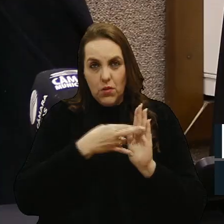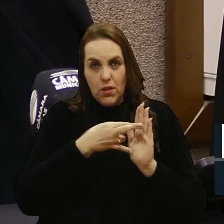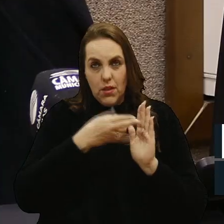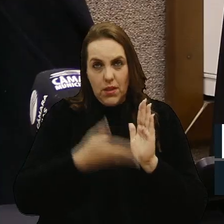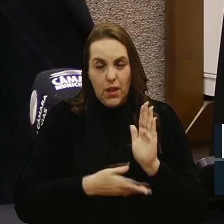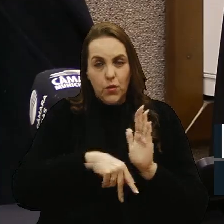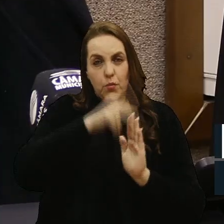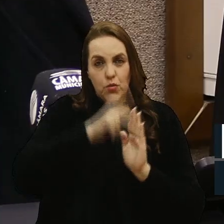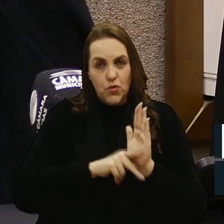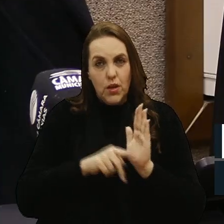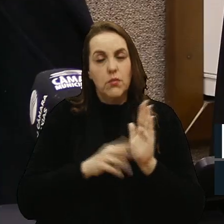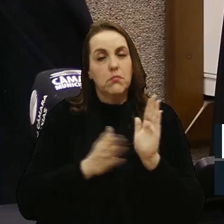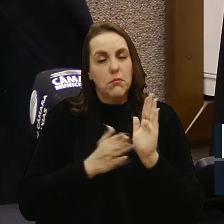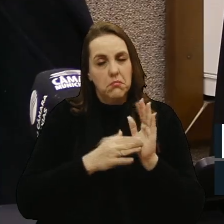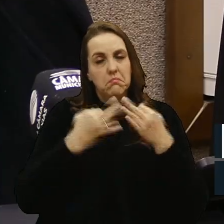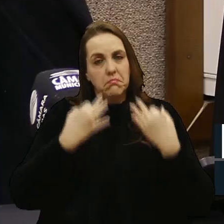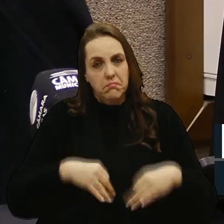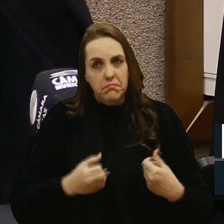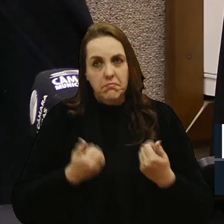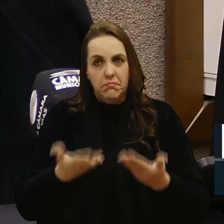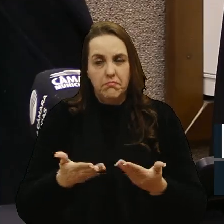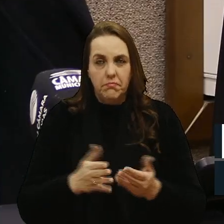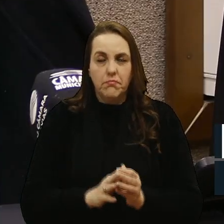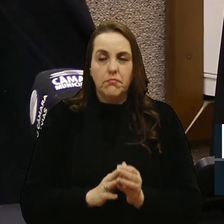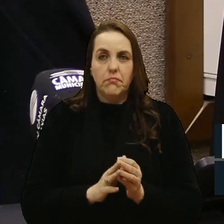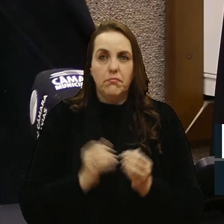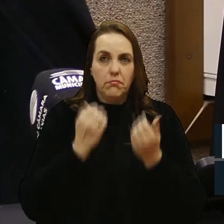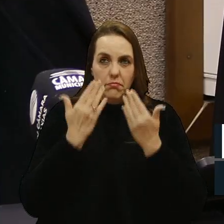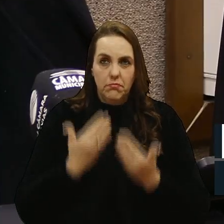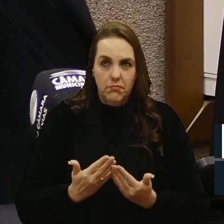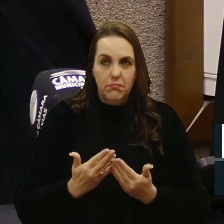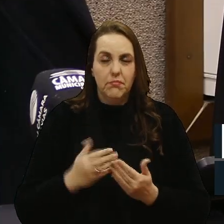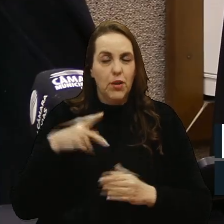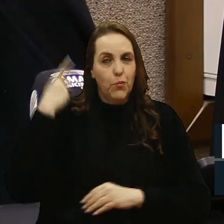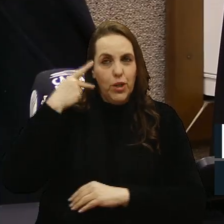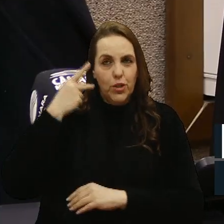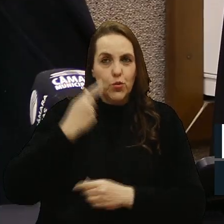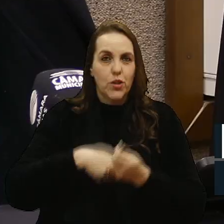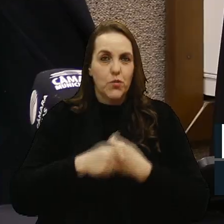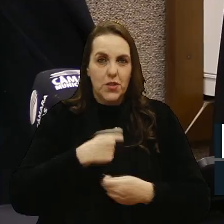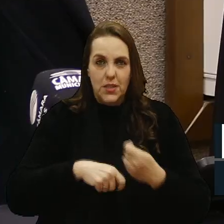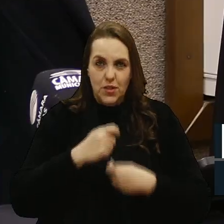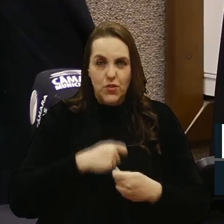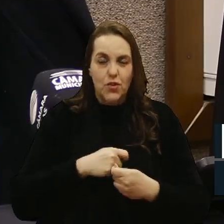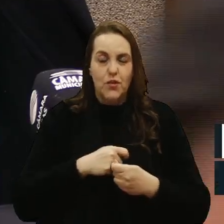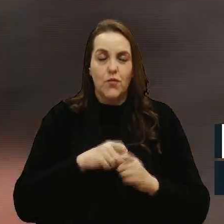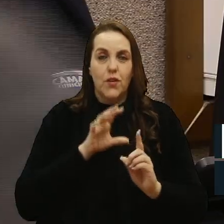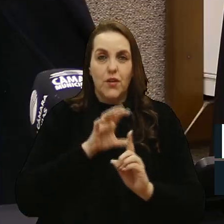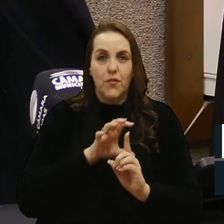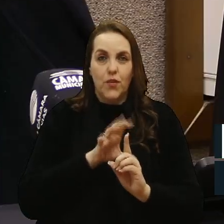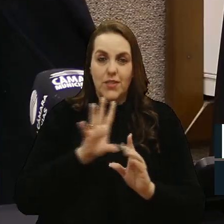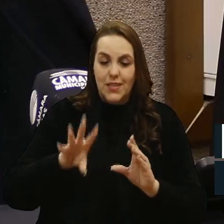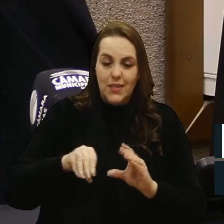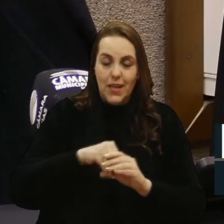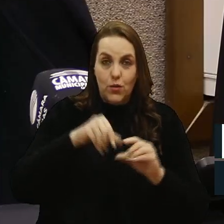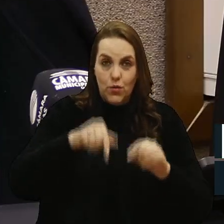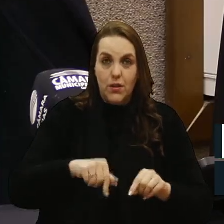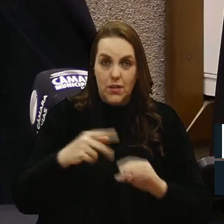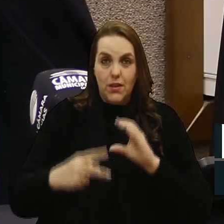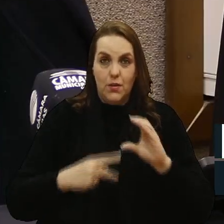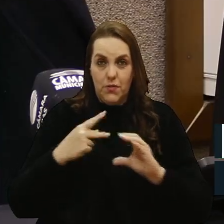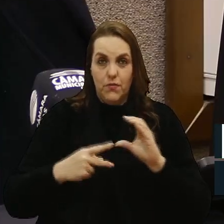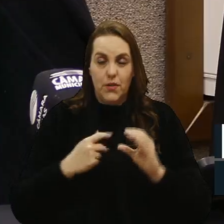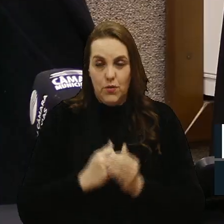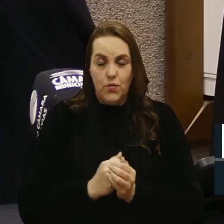é proposição destinada à deliberação do plenário sobre matérias de caráter político-administrativo de efeitos internos, constituindo-se como tal